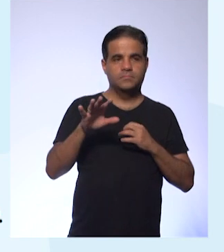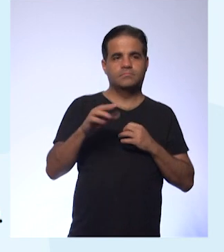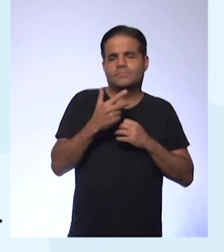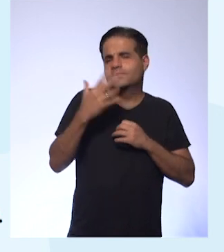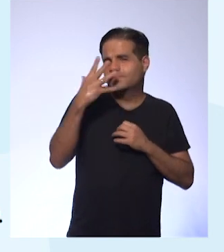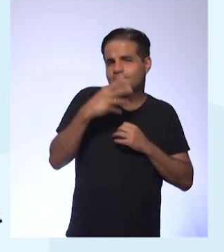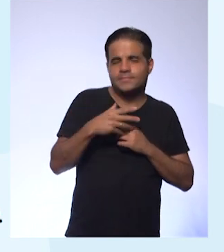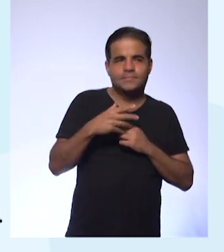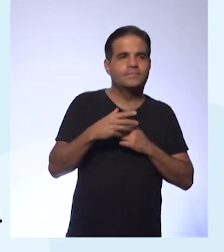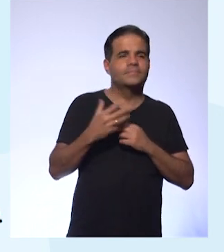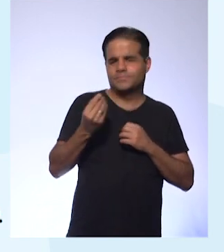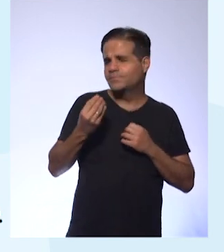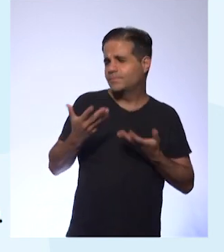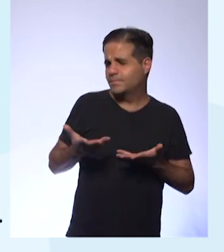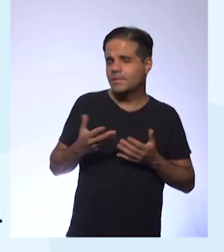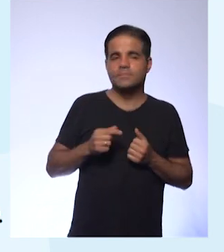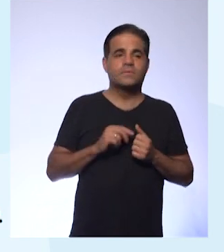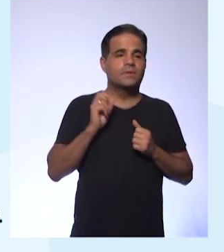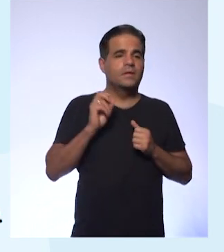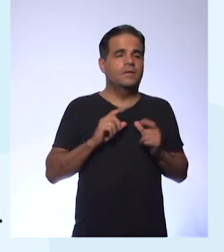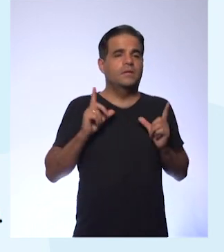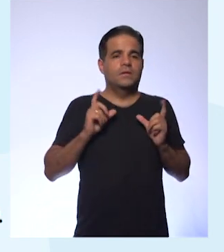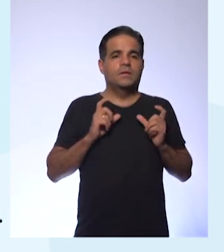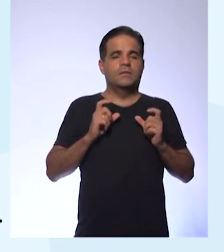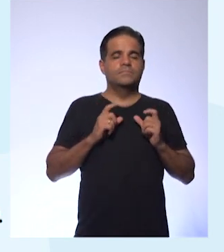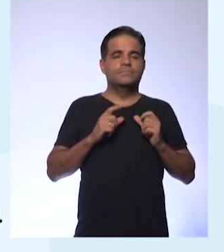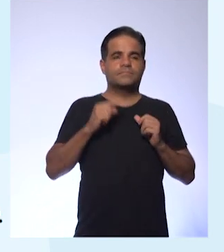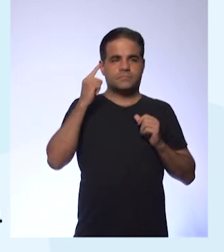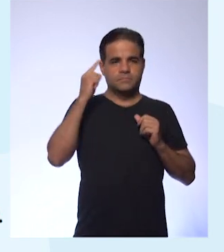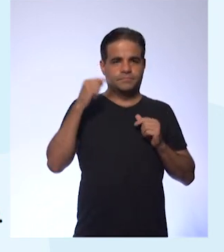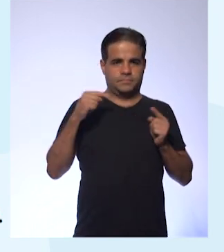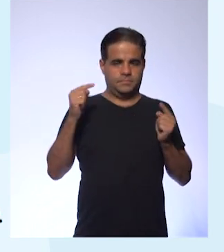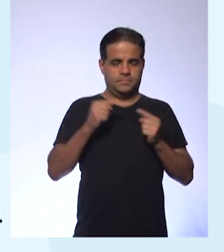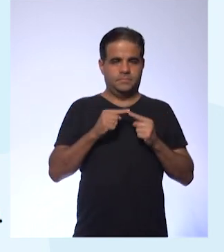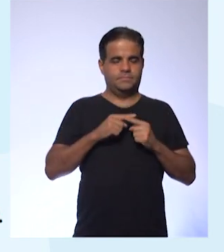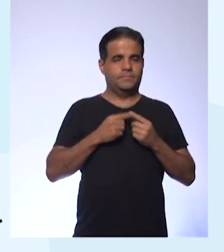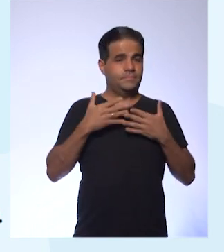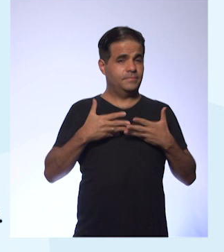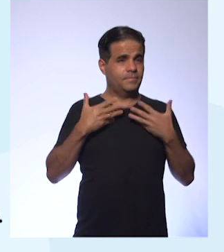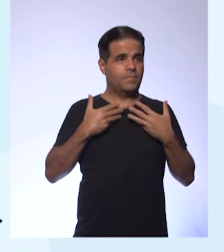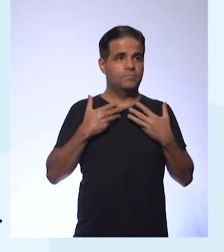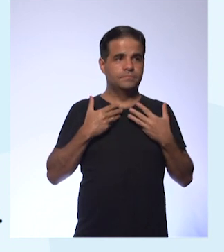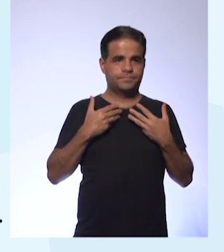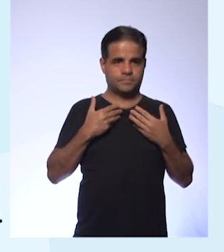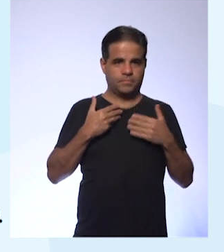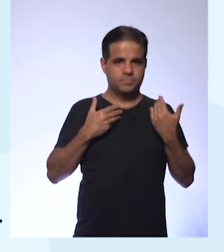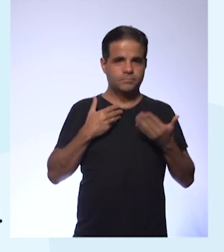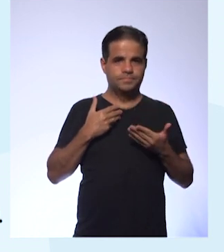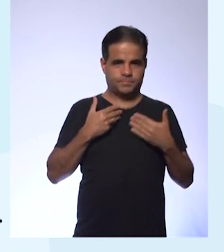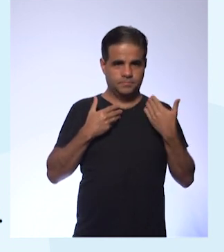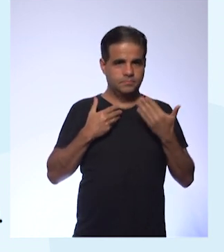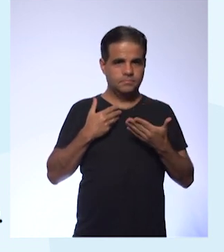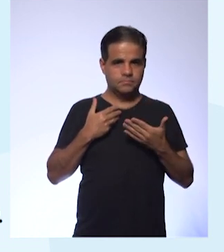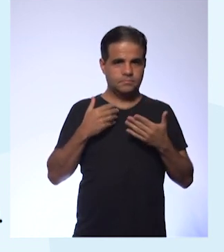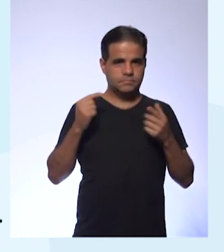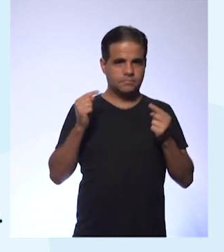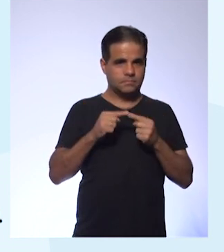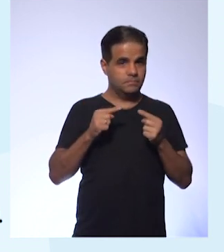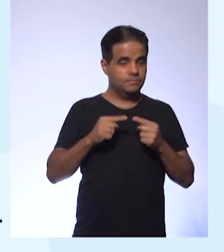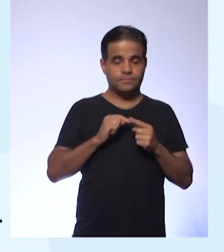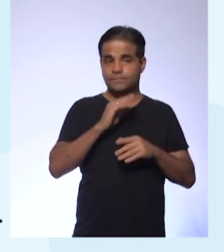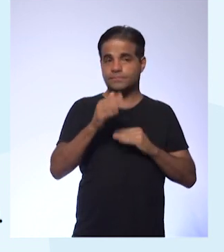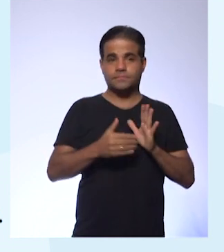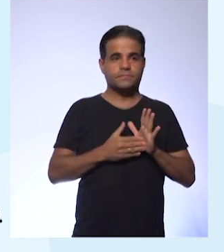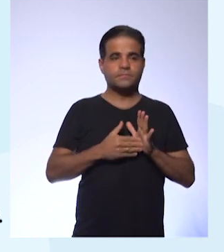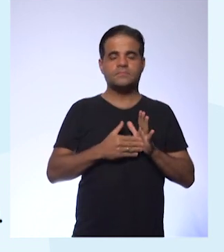mais linda, Andréia? Muito. Quando eu vi essa foto, eu achei que tinha Bem tudo a... expressiva. Não é bem É. expressiva? Tinha tudo a ver. Tudo a